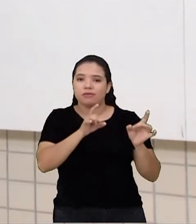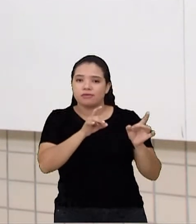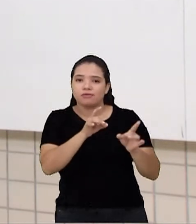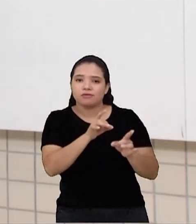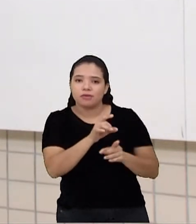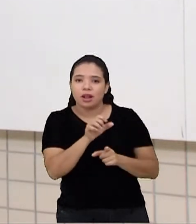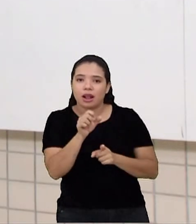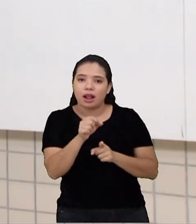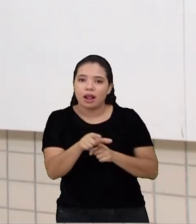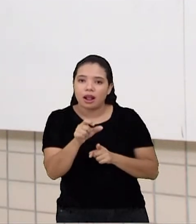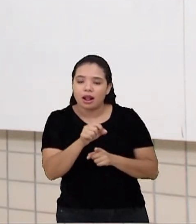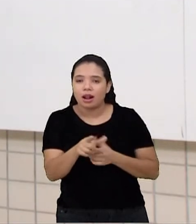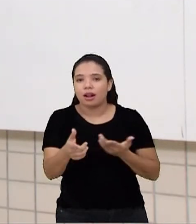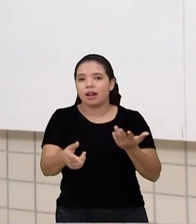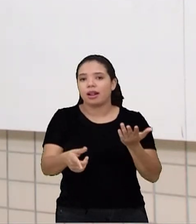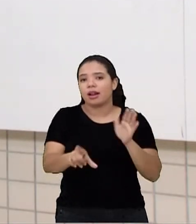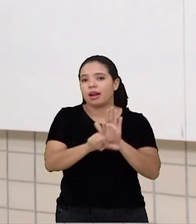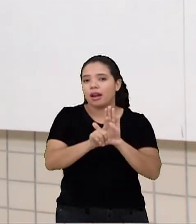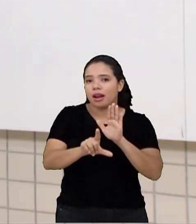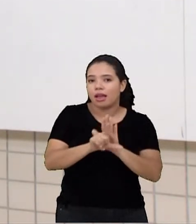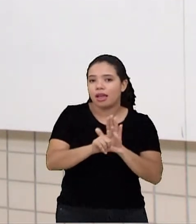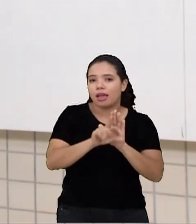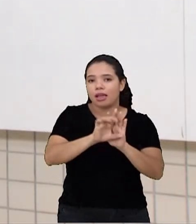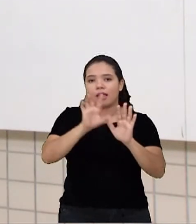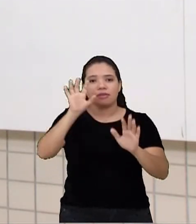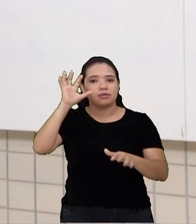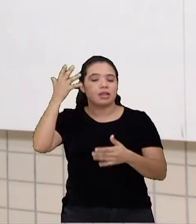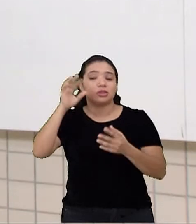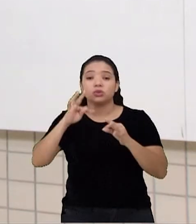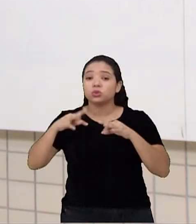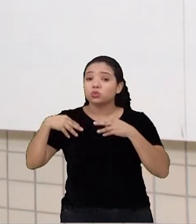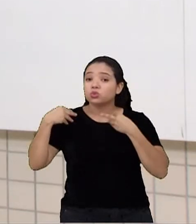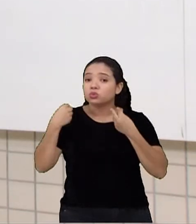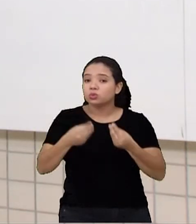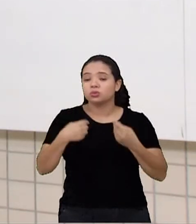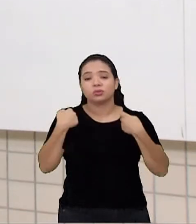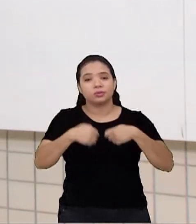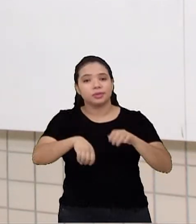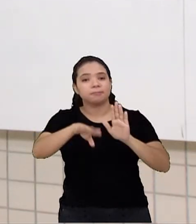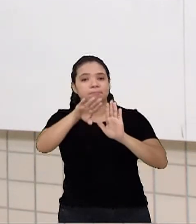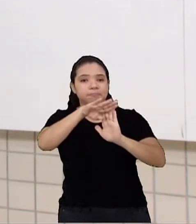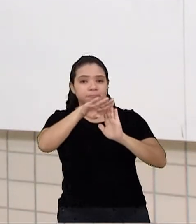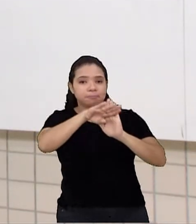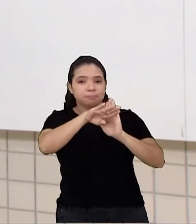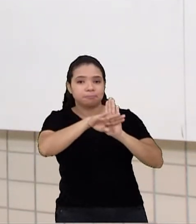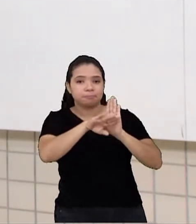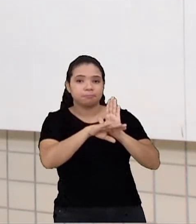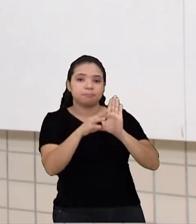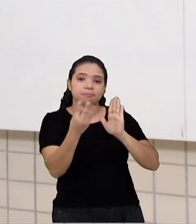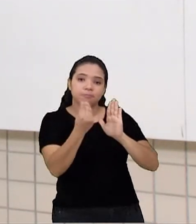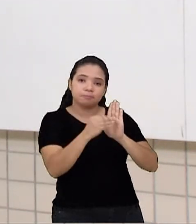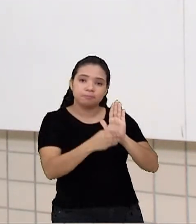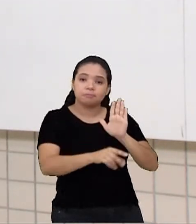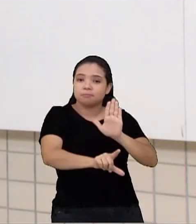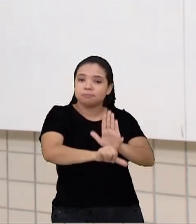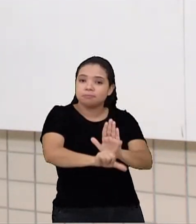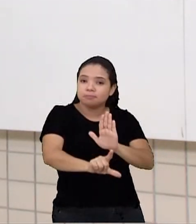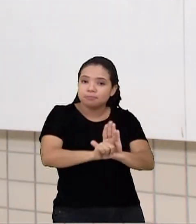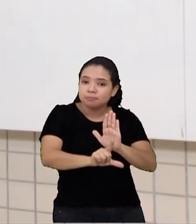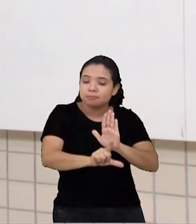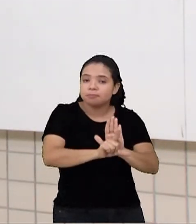aluguel, lei, tudo isso deve ser estabelecido, deve ser regido por um